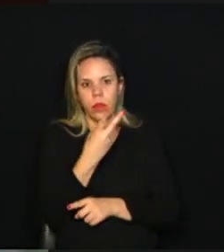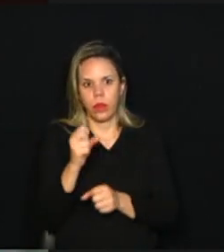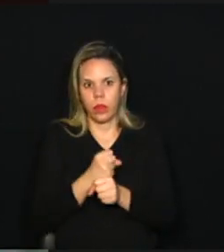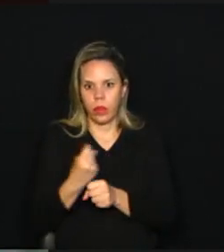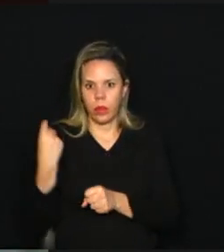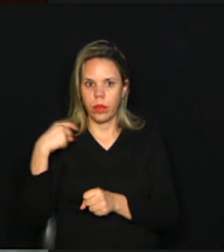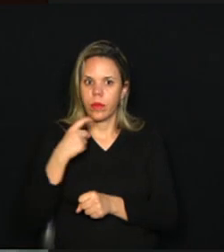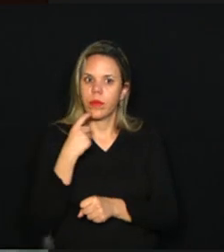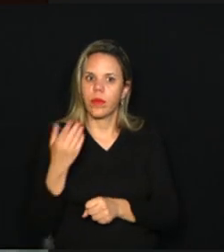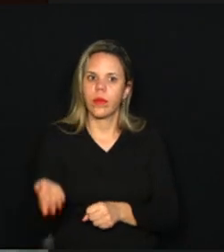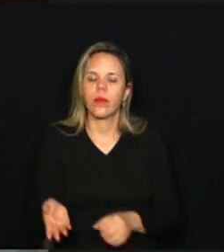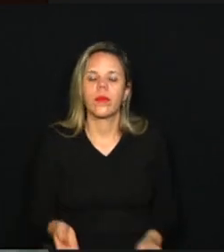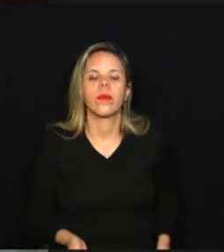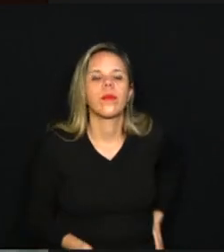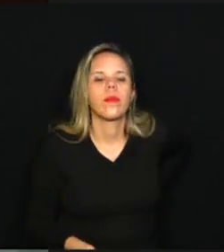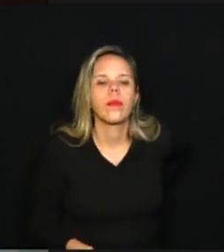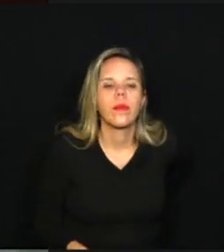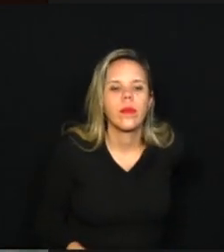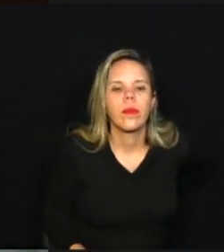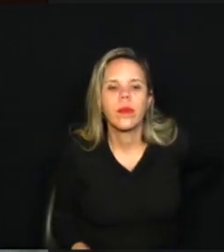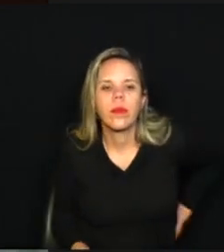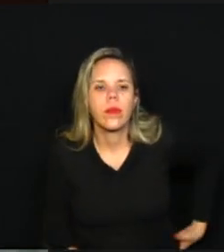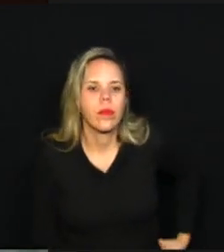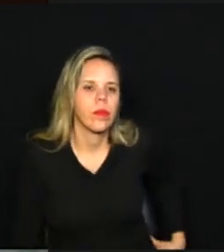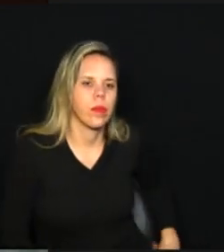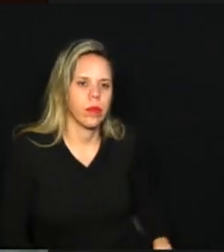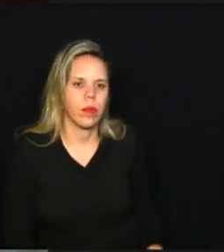aqui em Campinas, mais